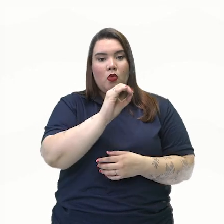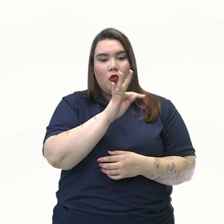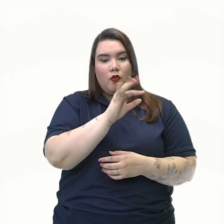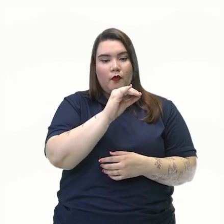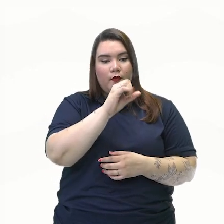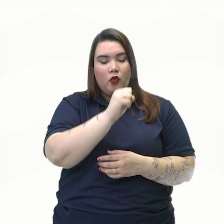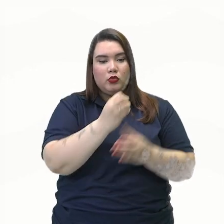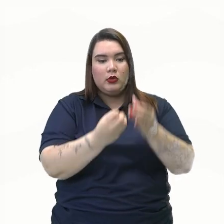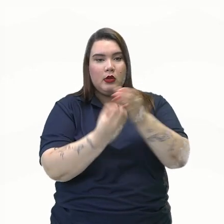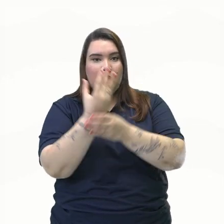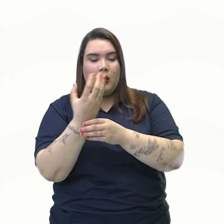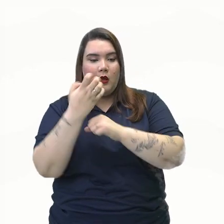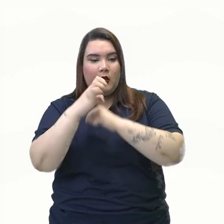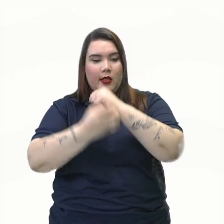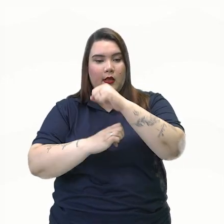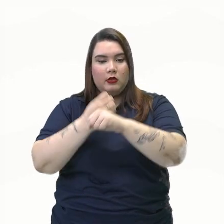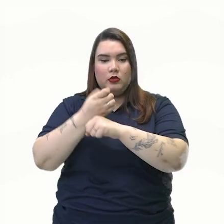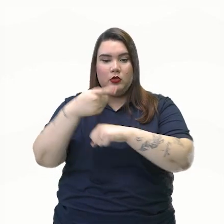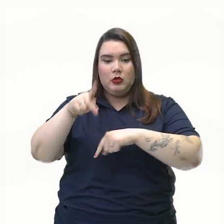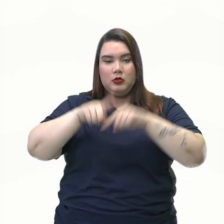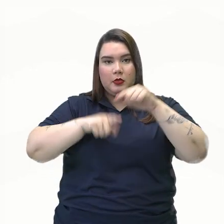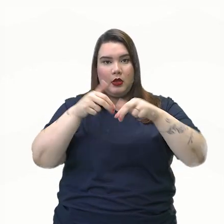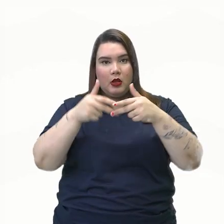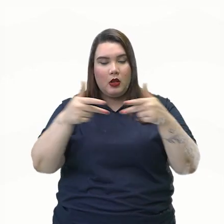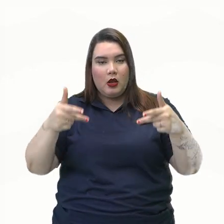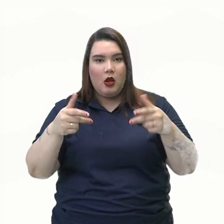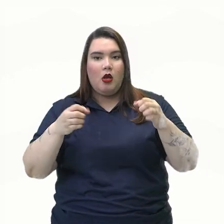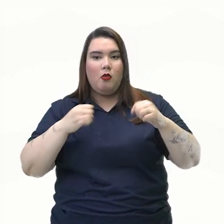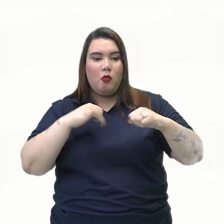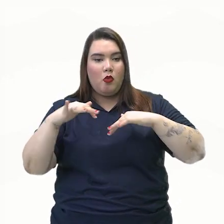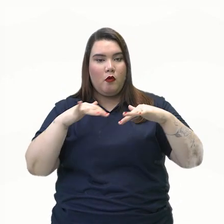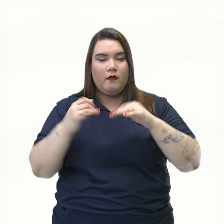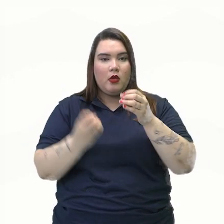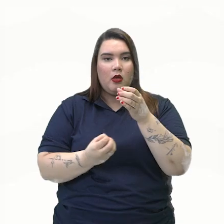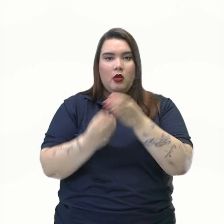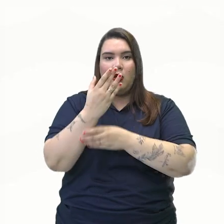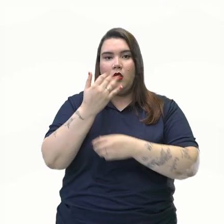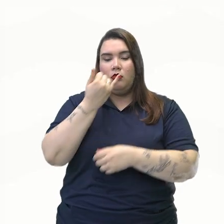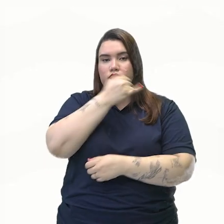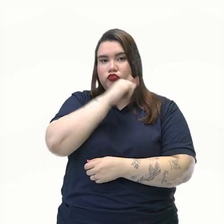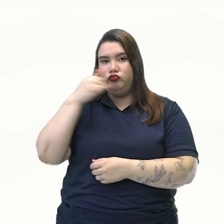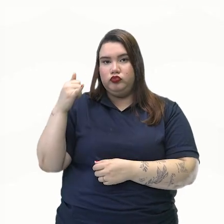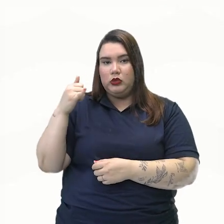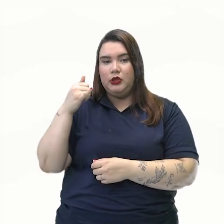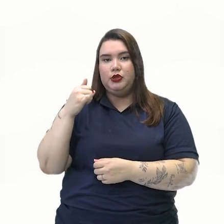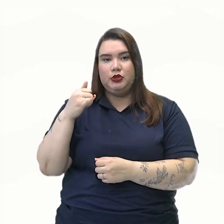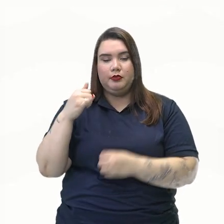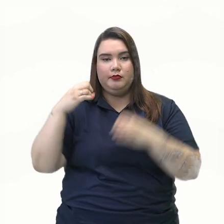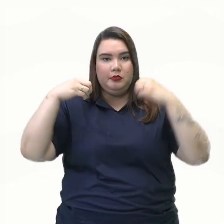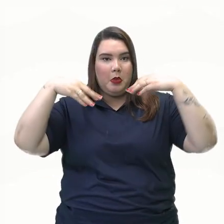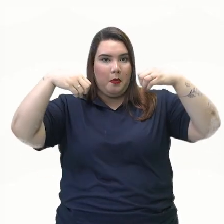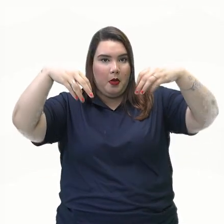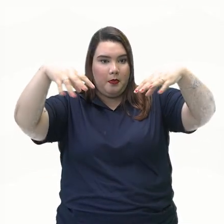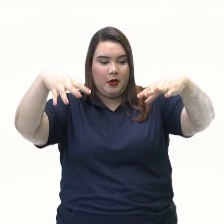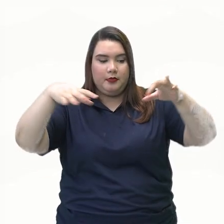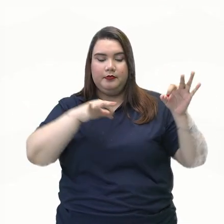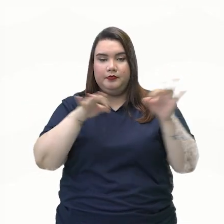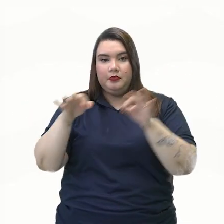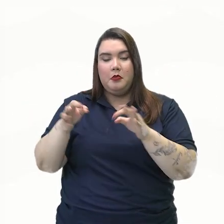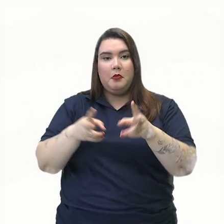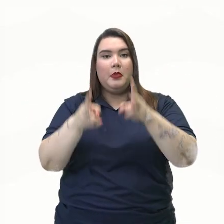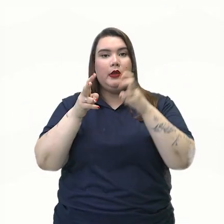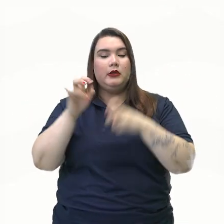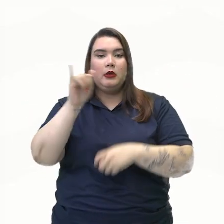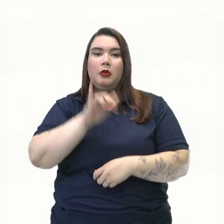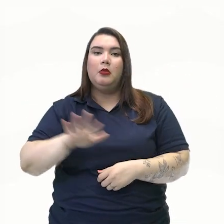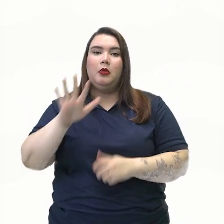despertam os elétrons presentes no material, gerando eletricidade. Vejam que essa imagem